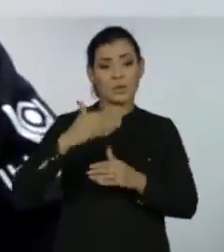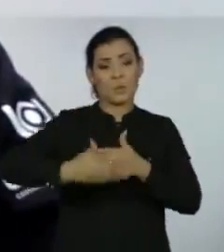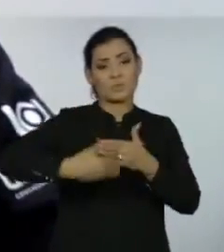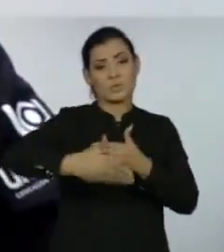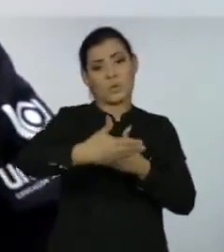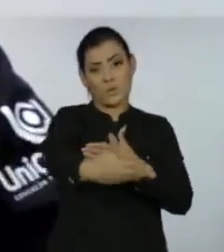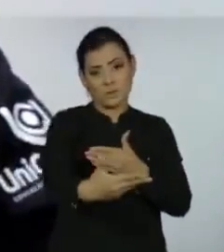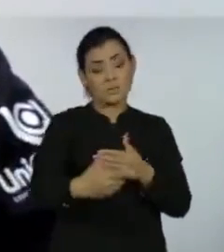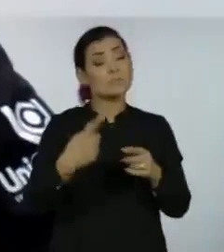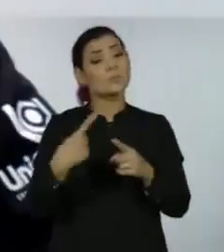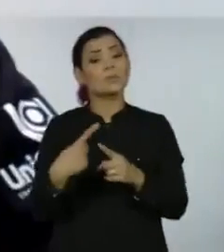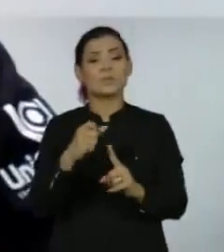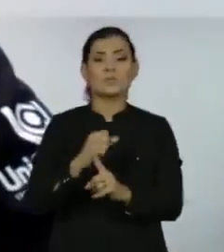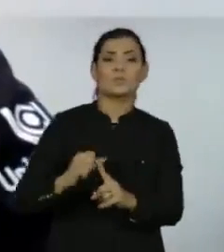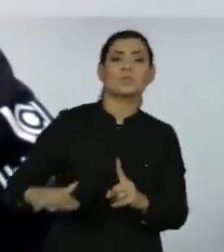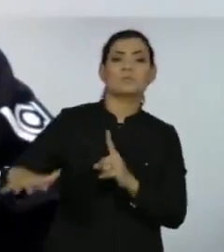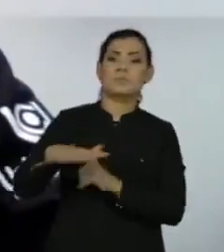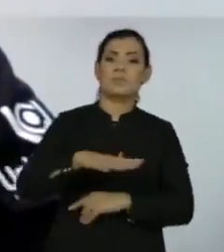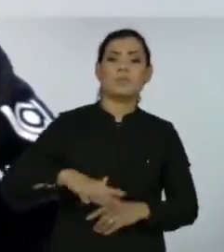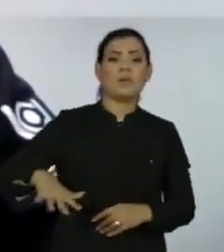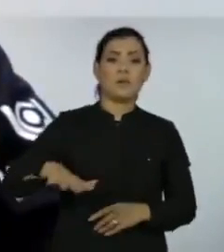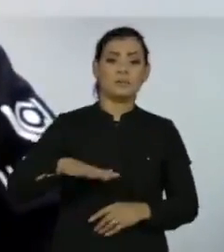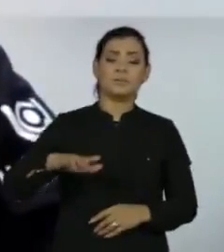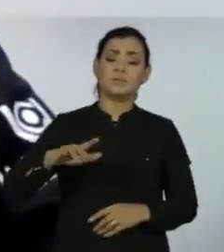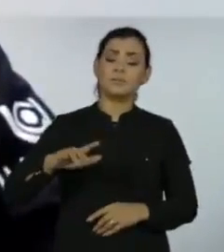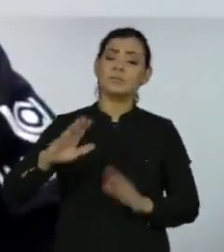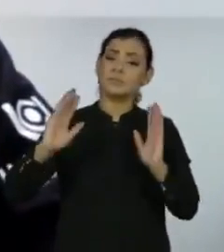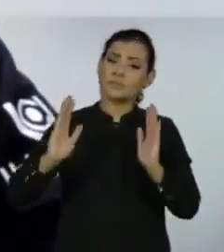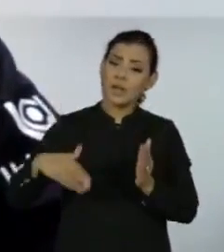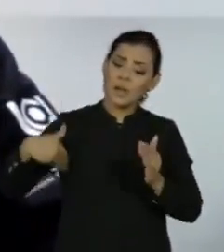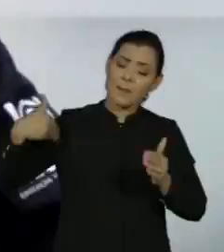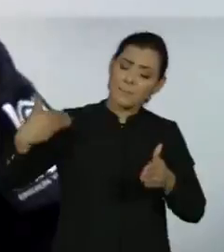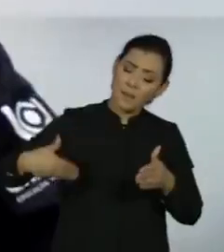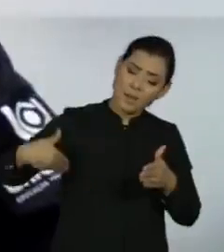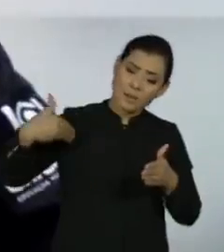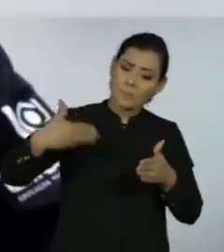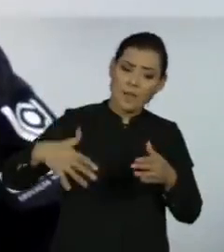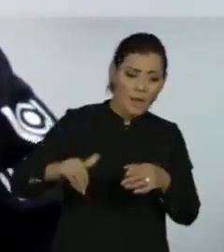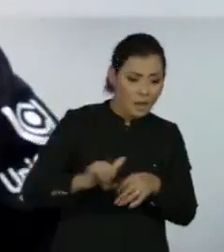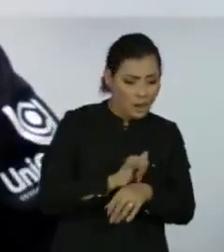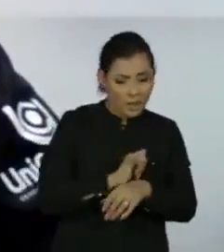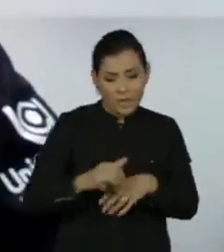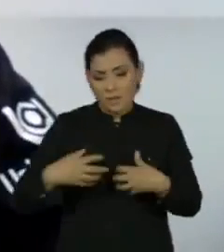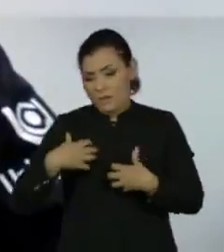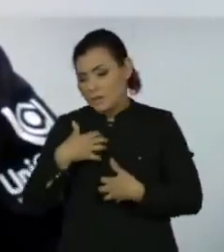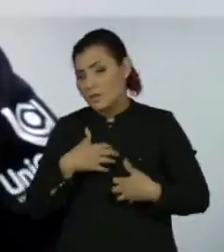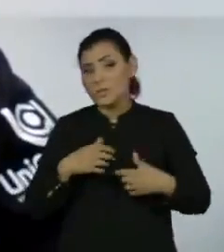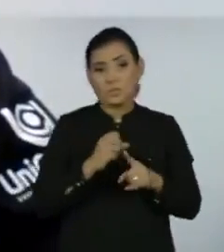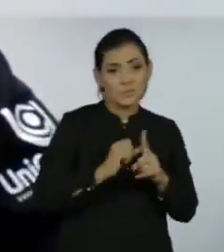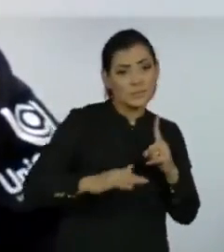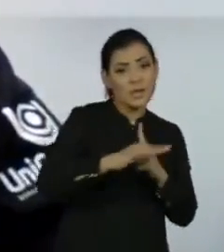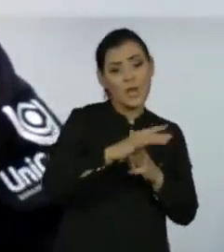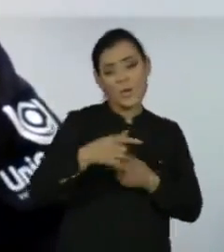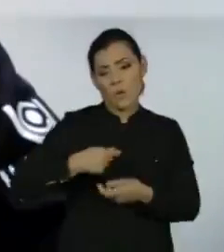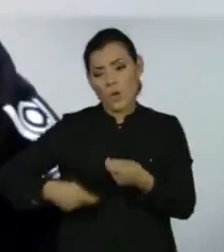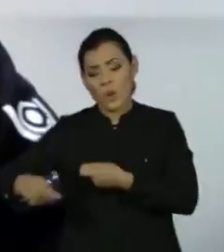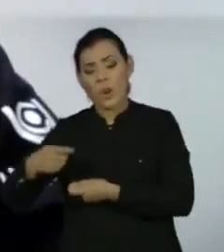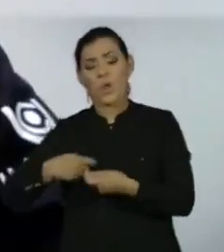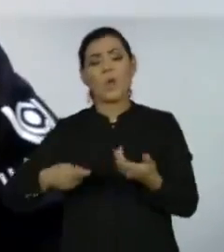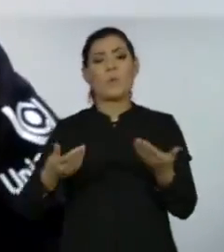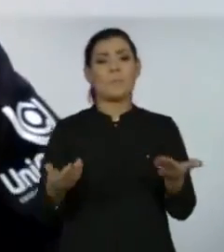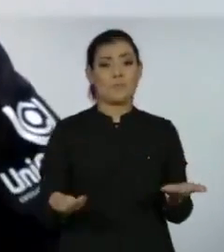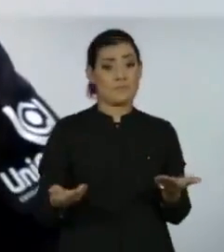é um sintoma de uma sociedade que vem desdobrando relações e turbulências sociais,